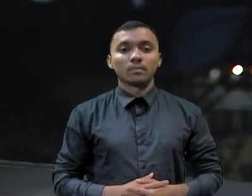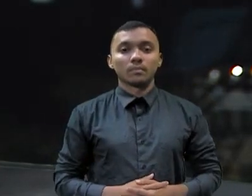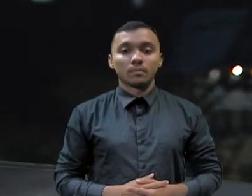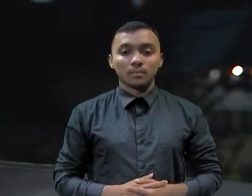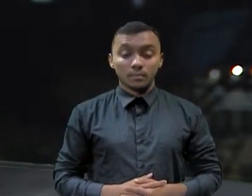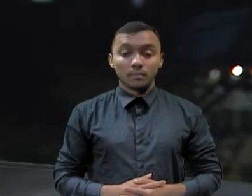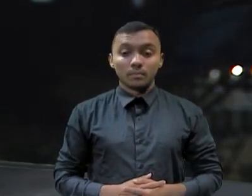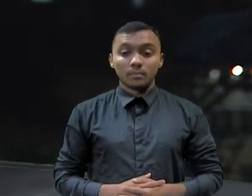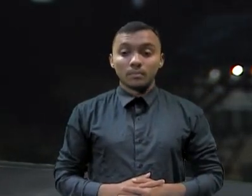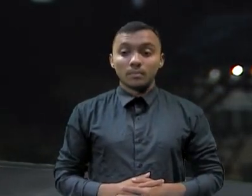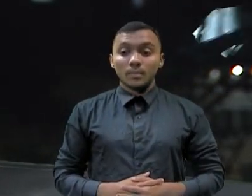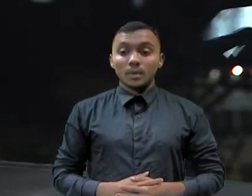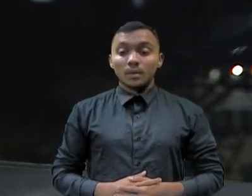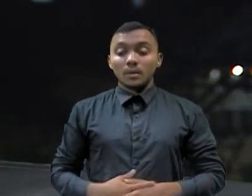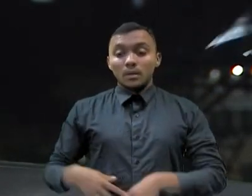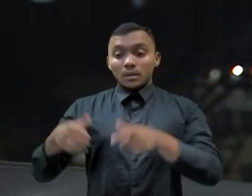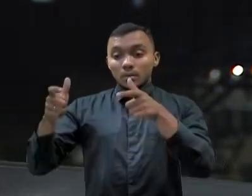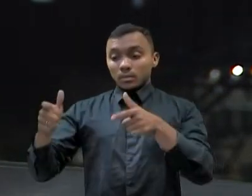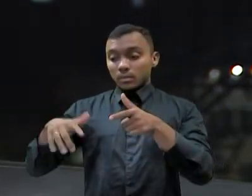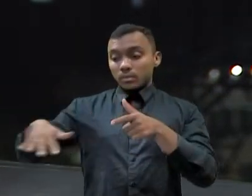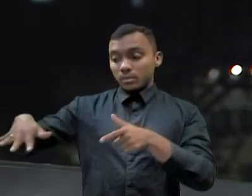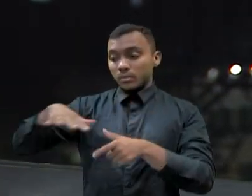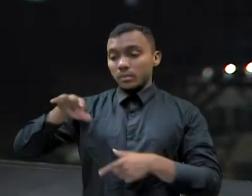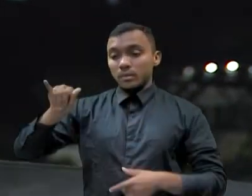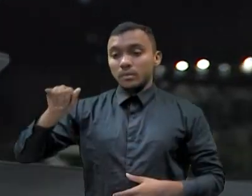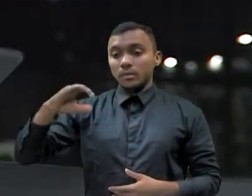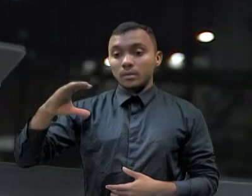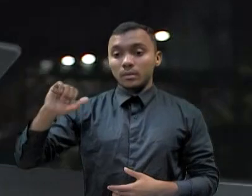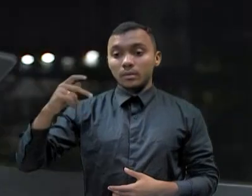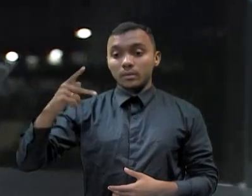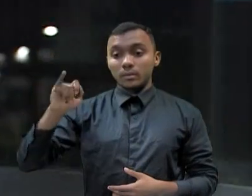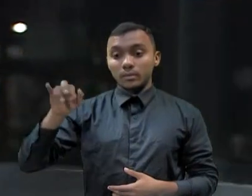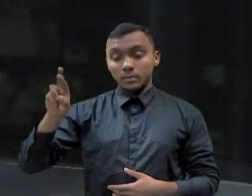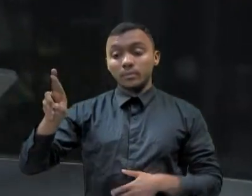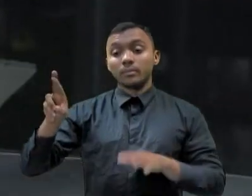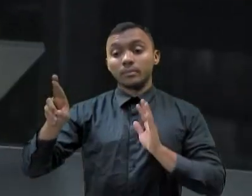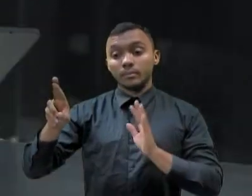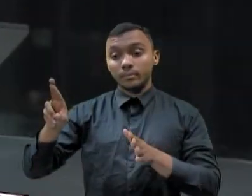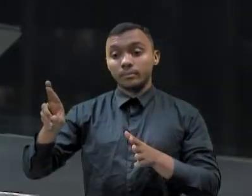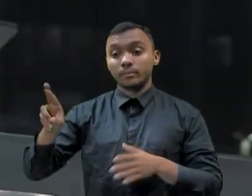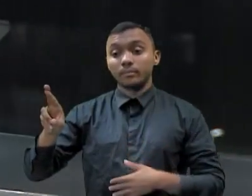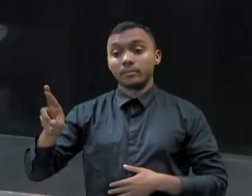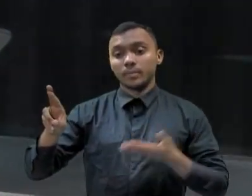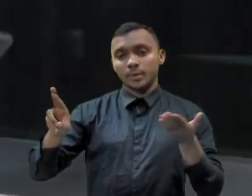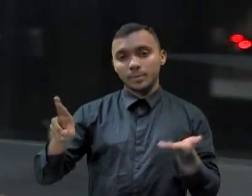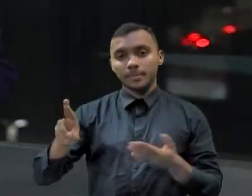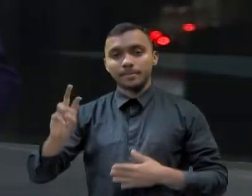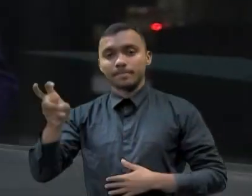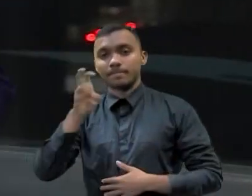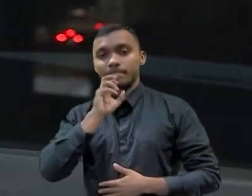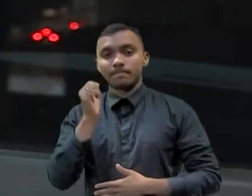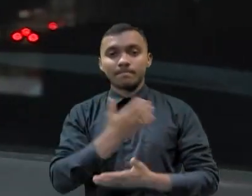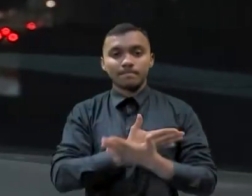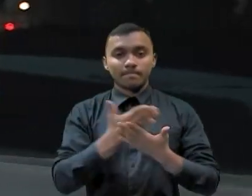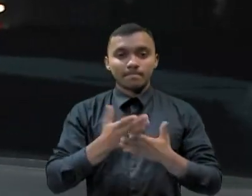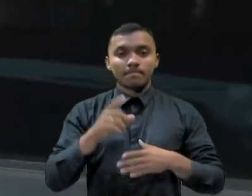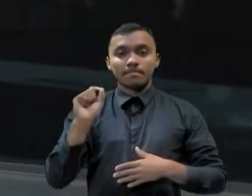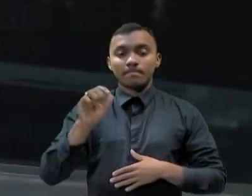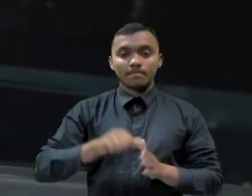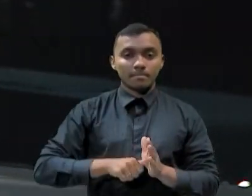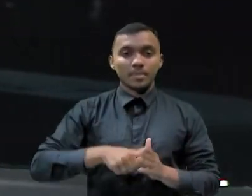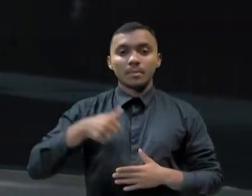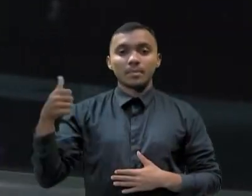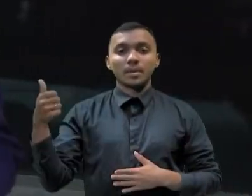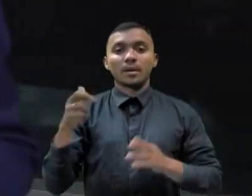O município de Icapuí, no litoral leste do estado, sediou nesta quinta-feira a primeira sessão itinerante